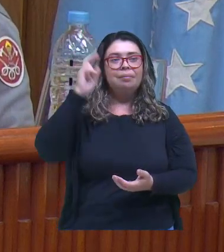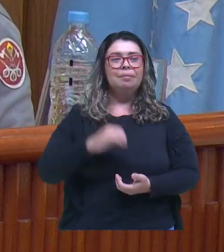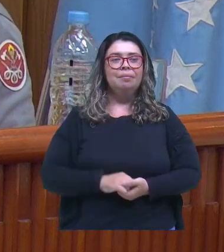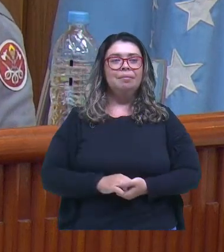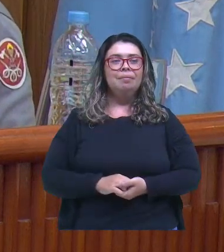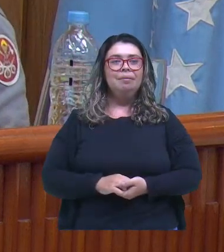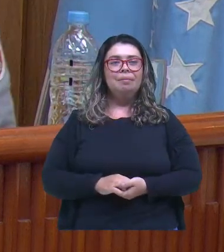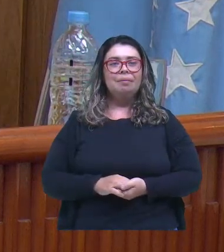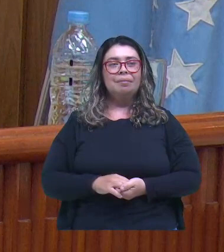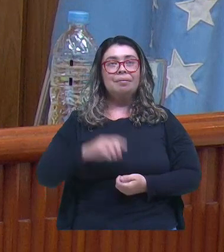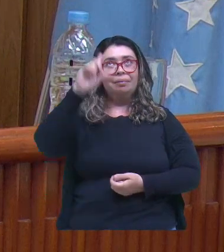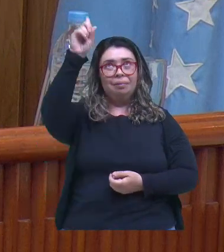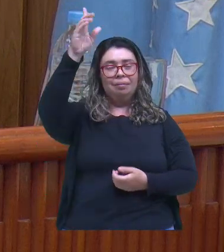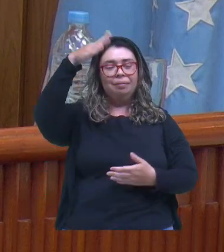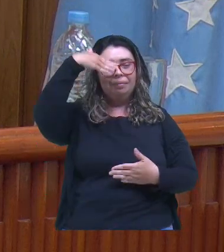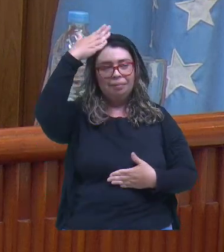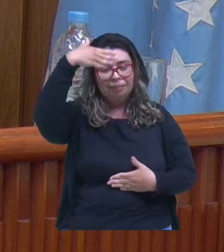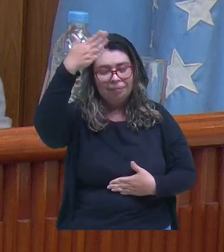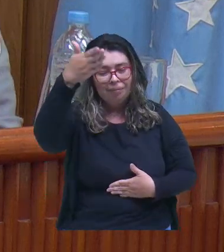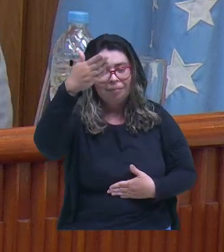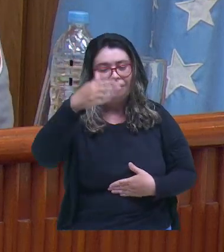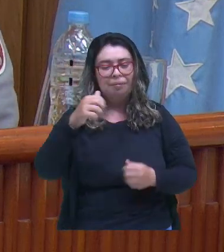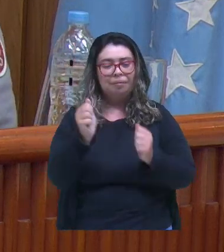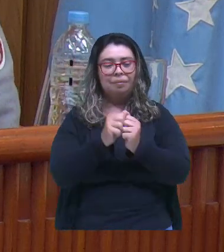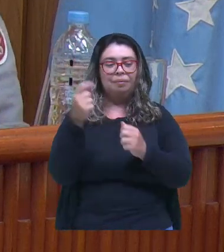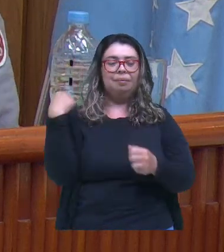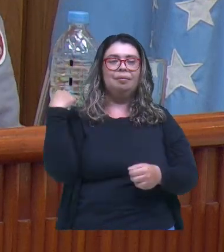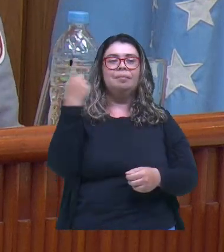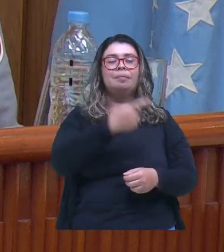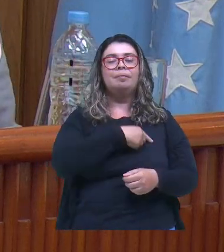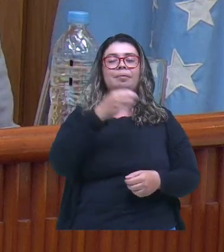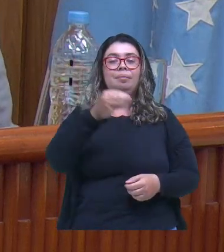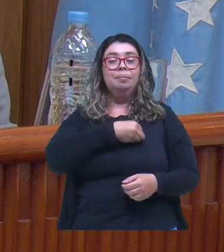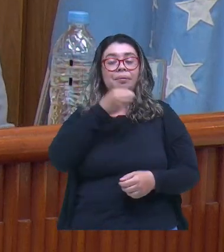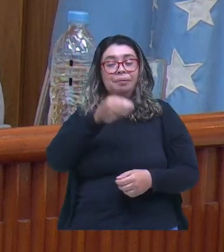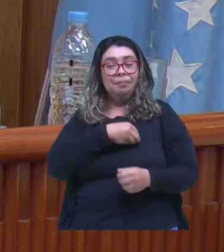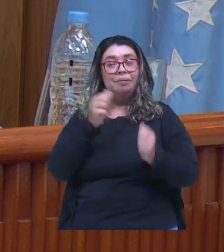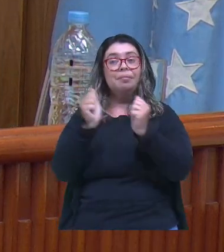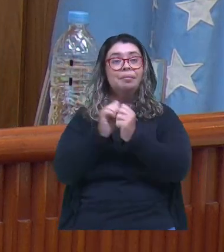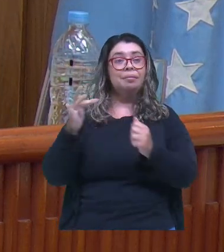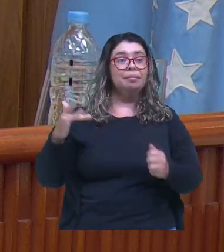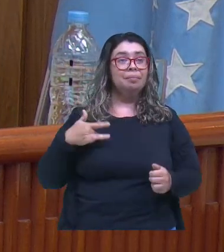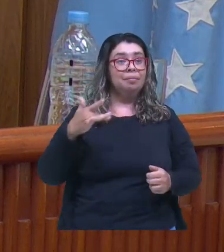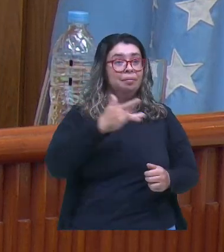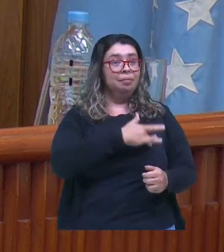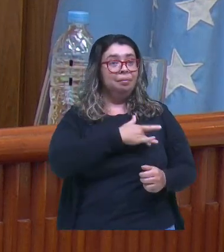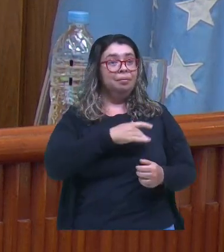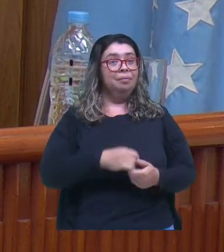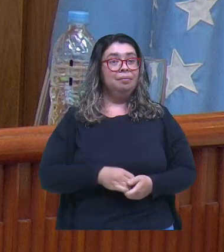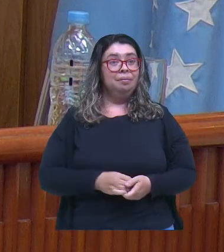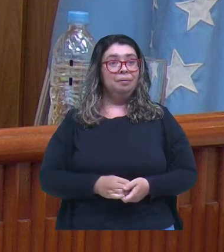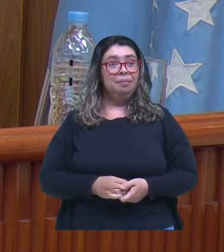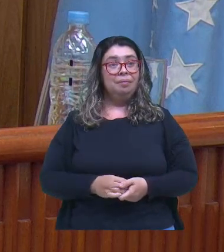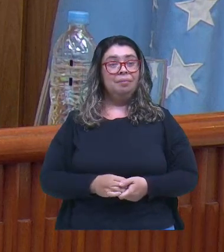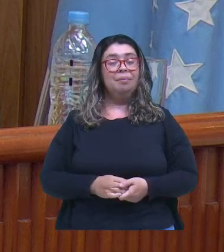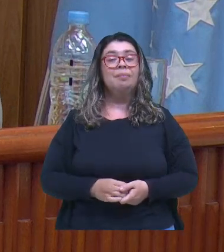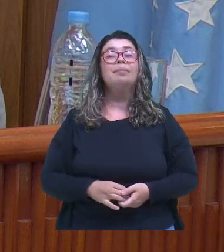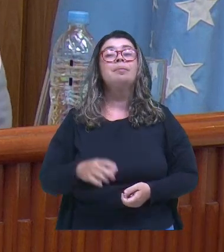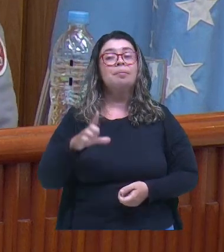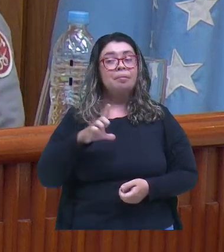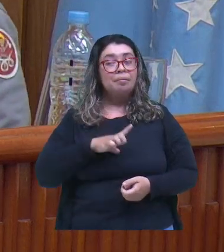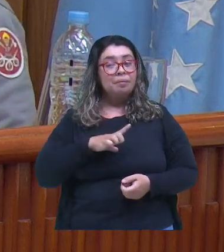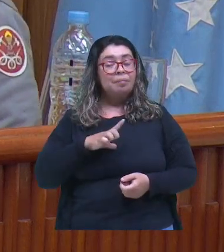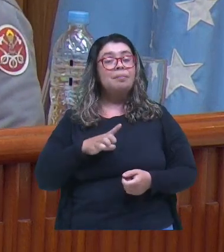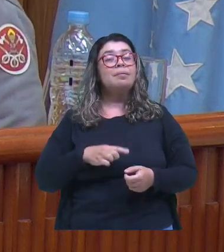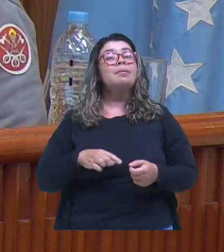Ele nos homenageia com a nossa vida, a nossa saúde, os nossos sentidos perfeitos, as